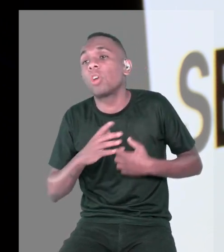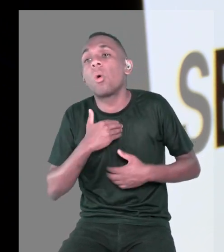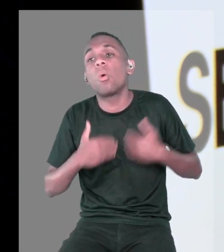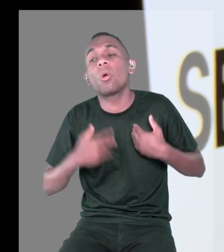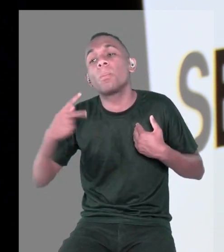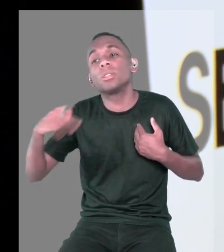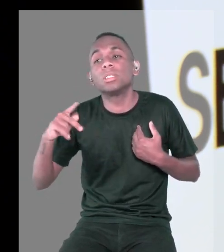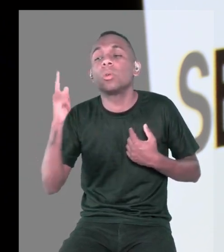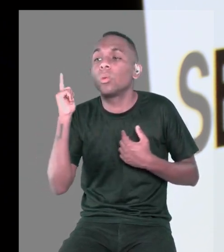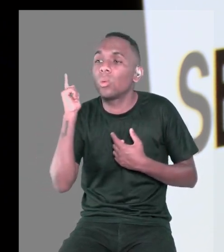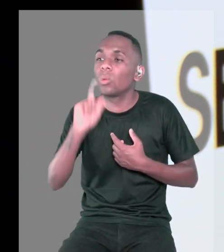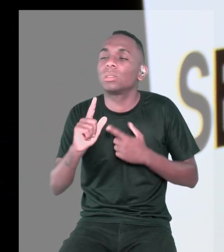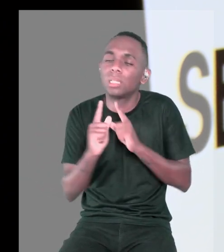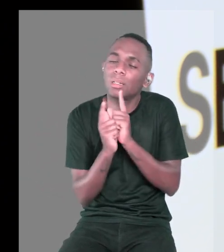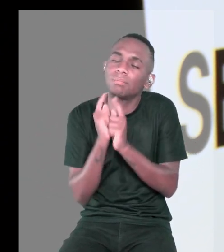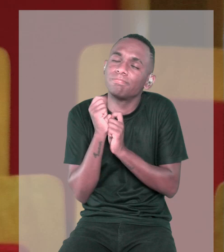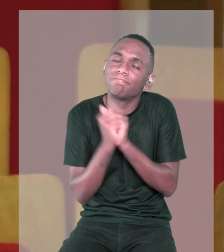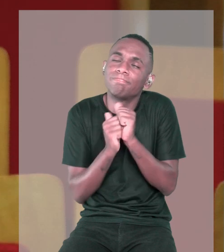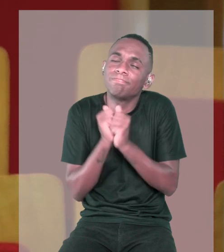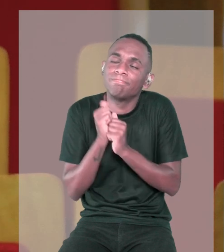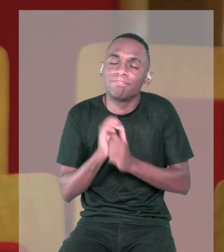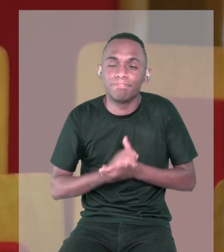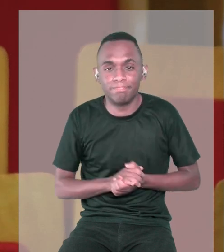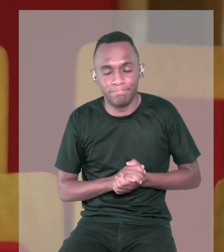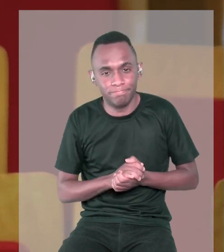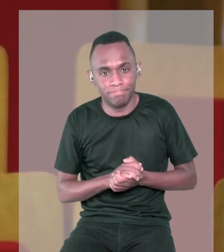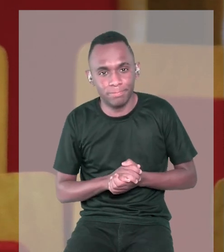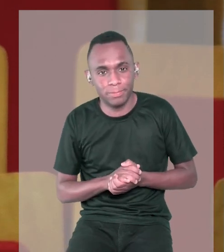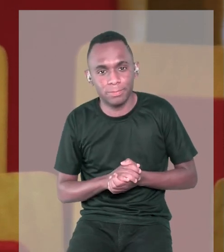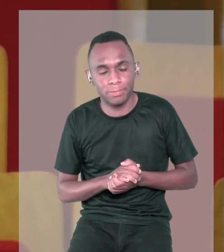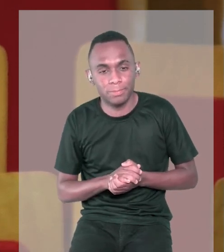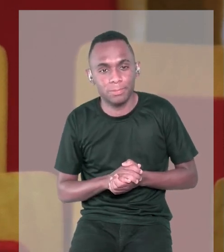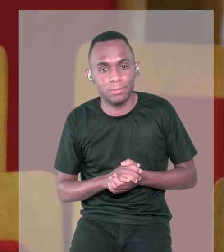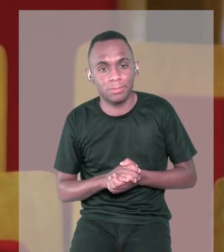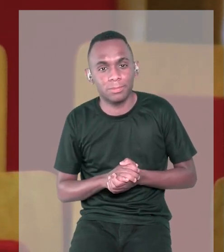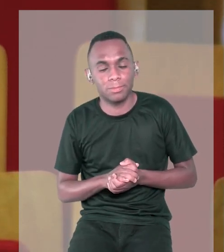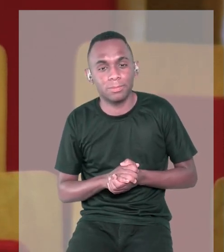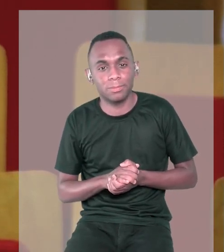devorador que só o seu corpo, estreitado contra o meu, pode preencher.